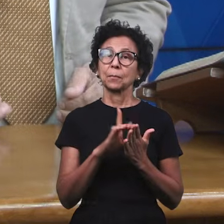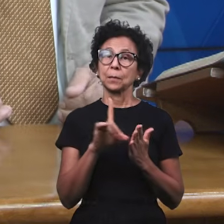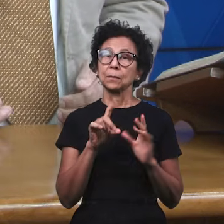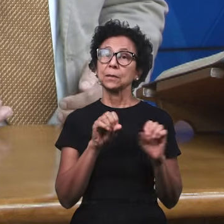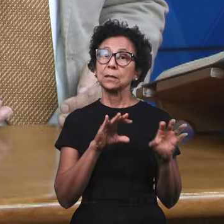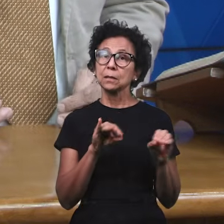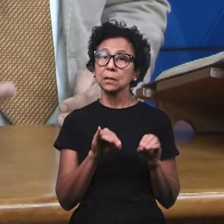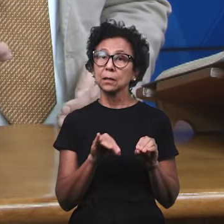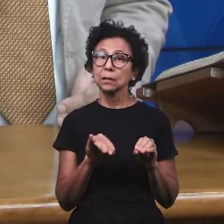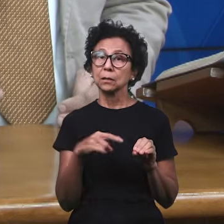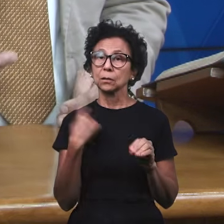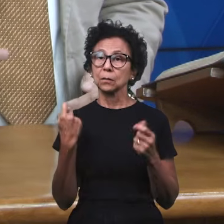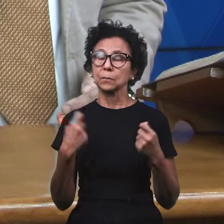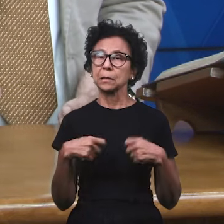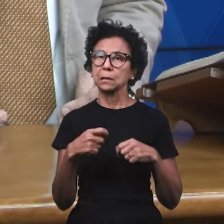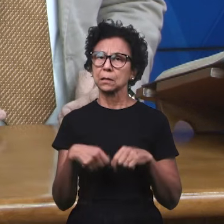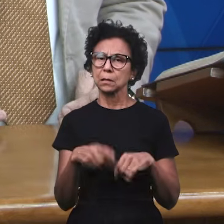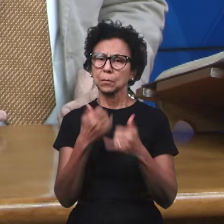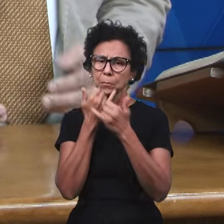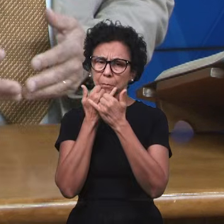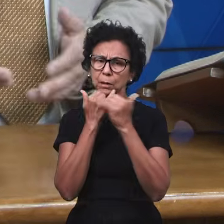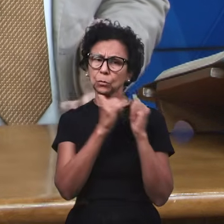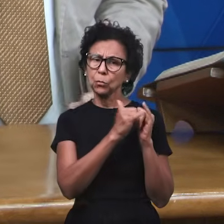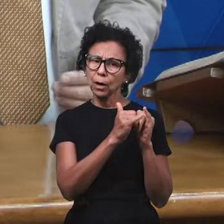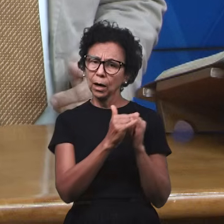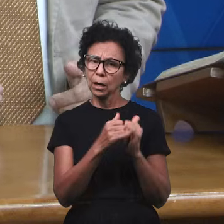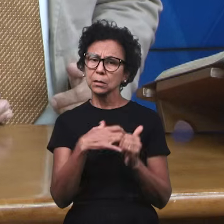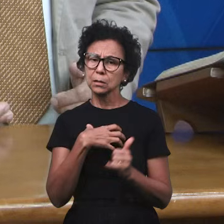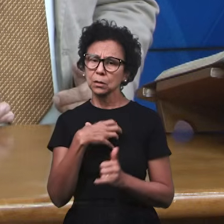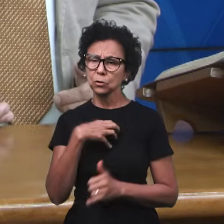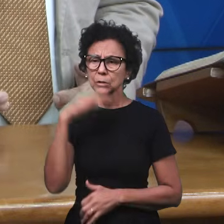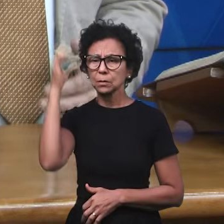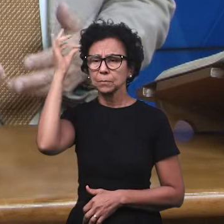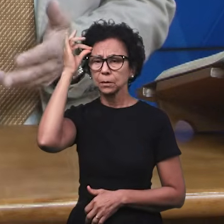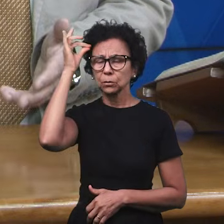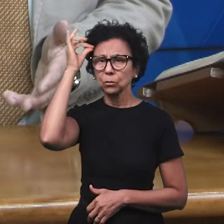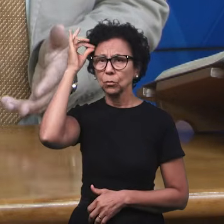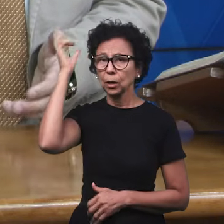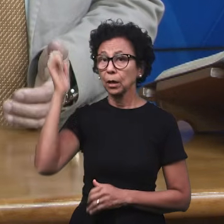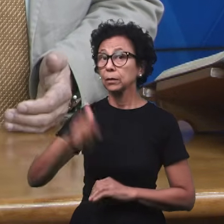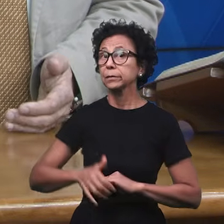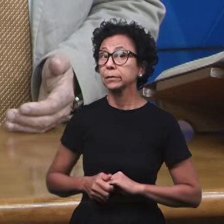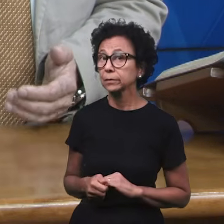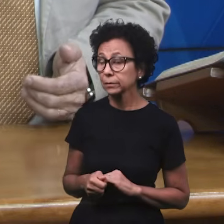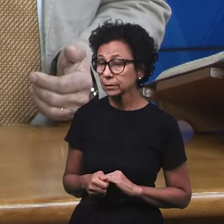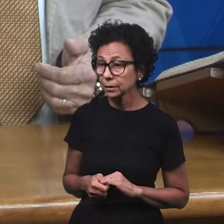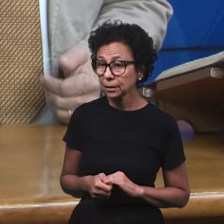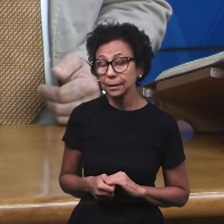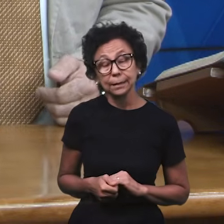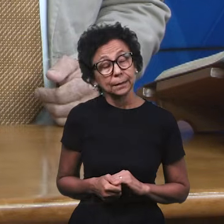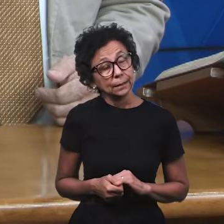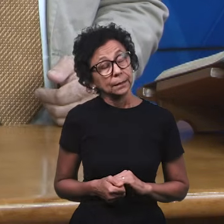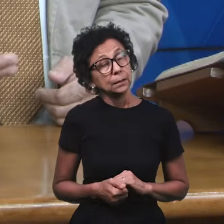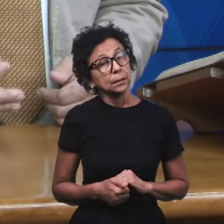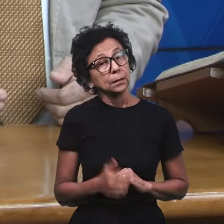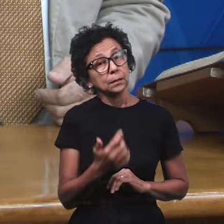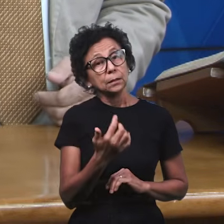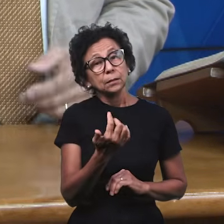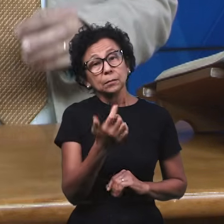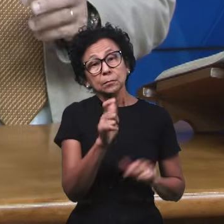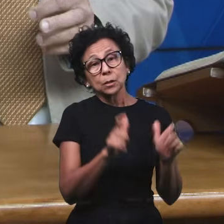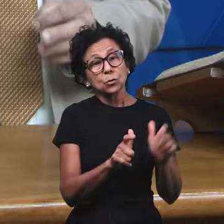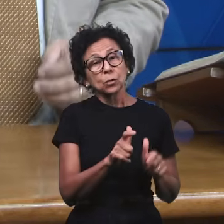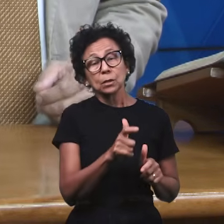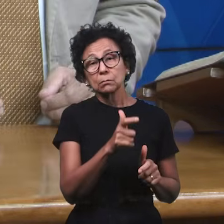precisamos perdoar, no sentido espiritual, né? Quanto mais aqueles que não professam a mesma fé que nós